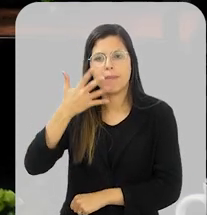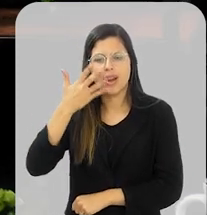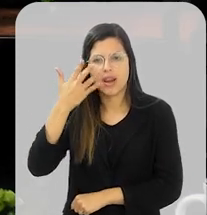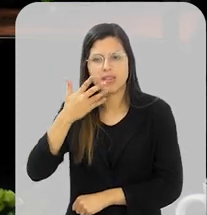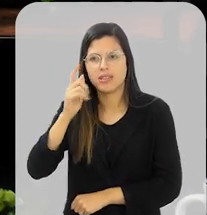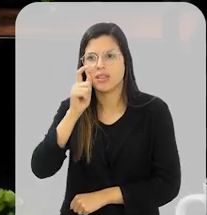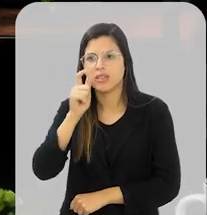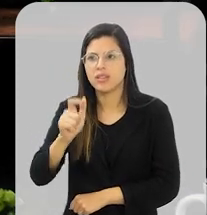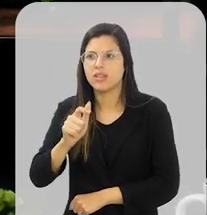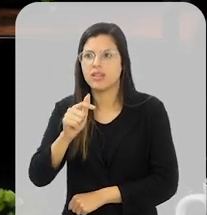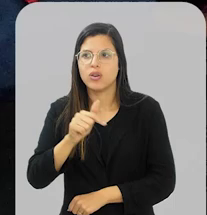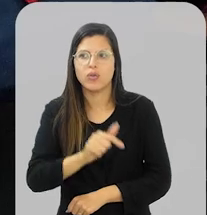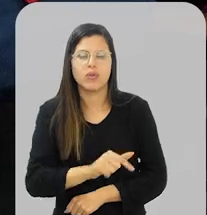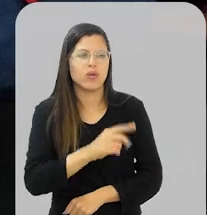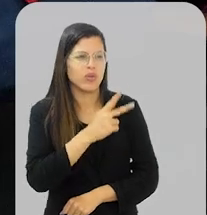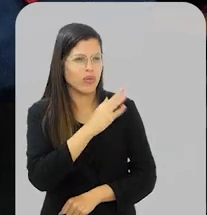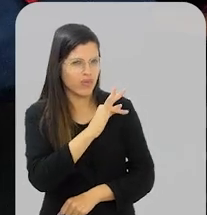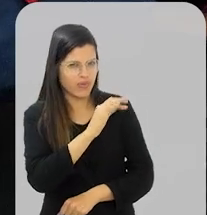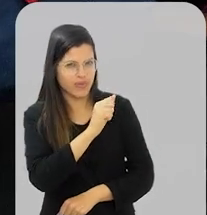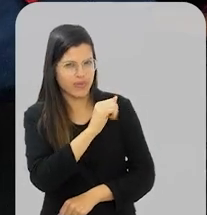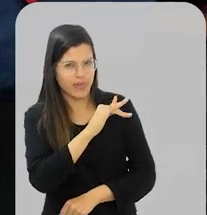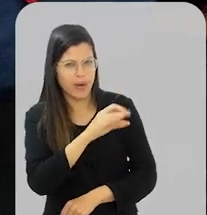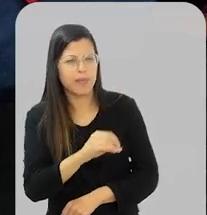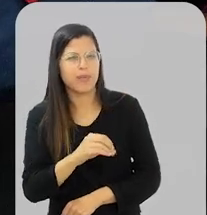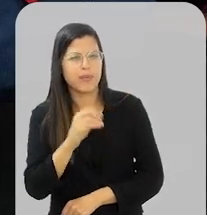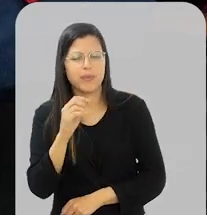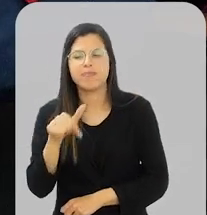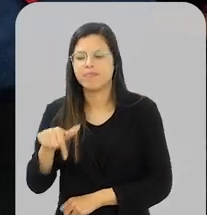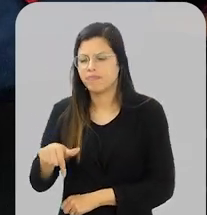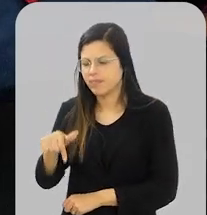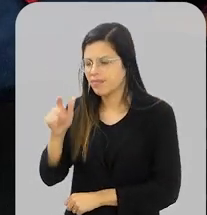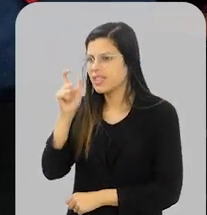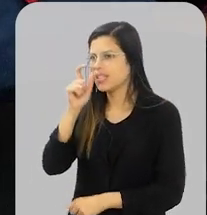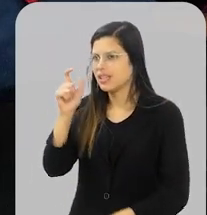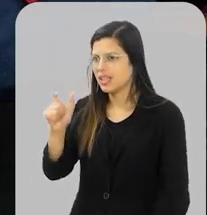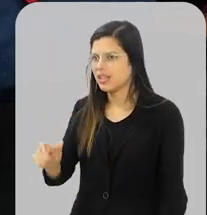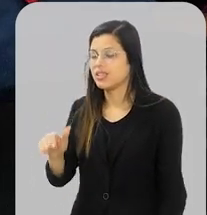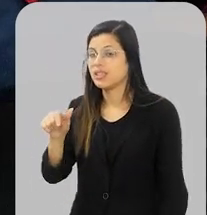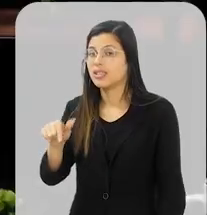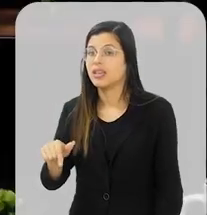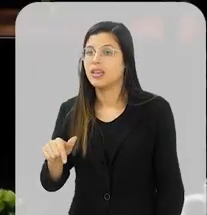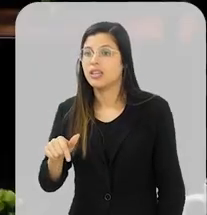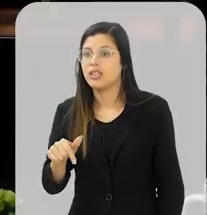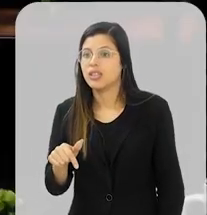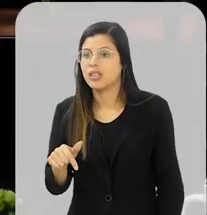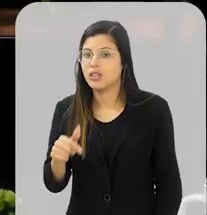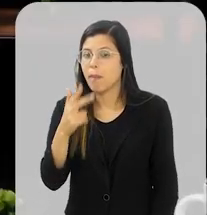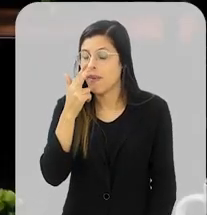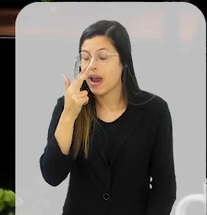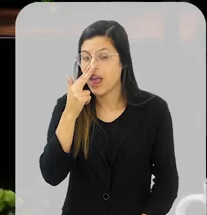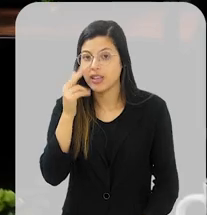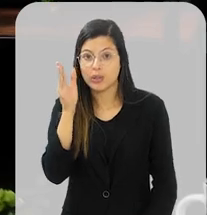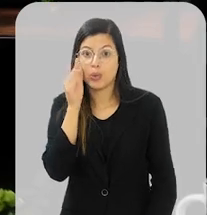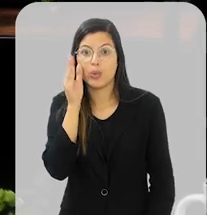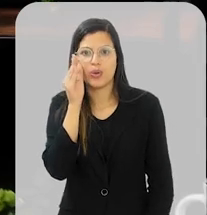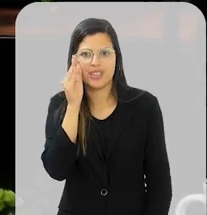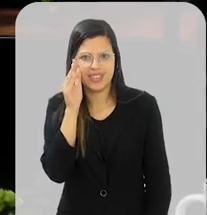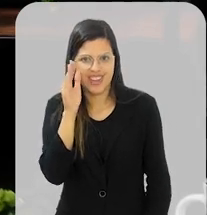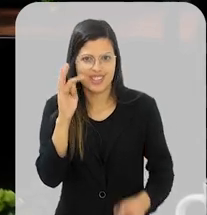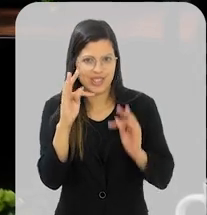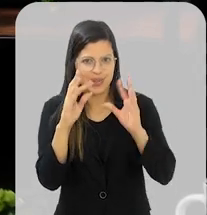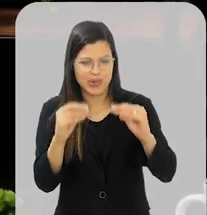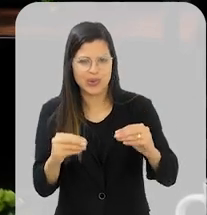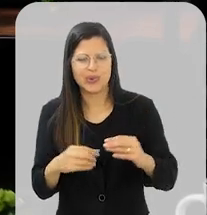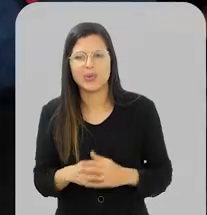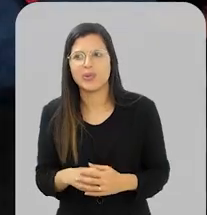o nome Foi do Fábio. do palestrante, não lembro, mas foi bem interessante e Sim. ele ligou a curiosidade de todo